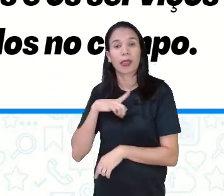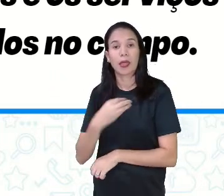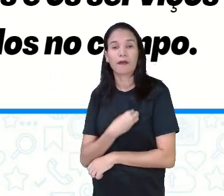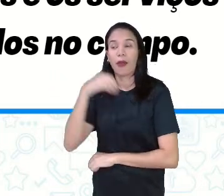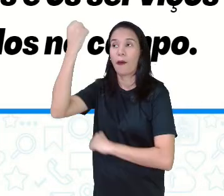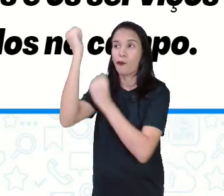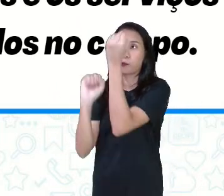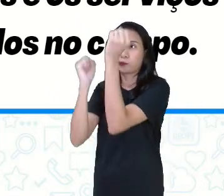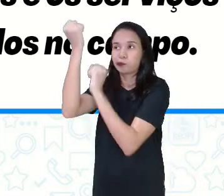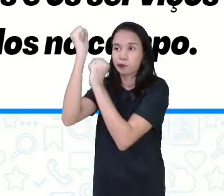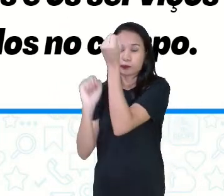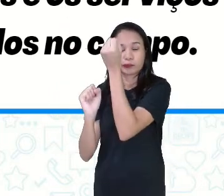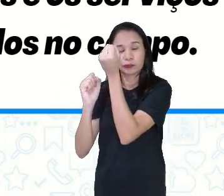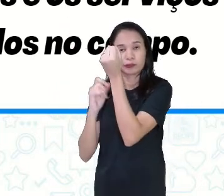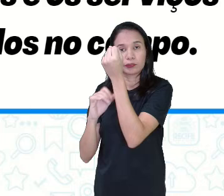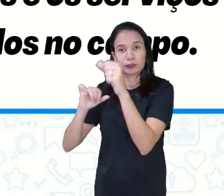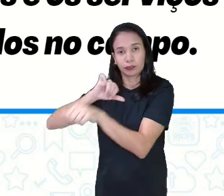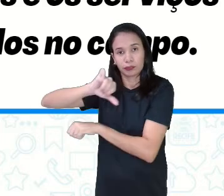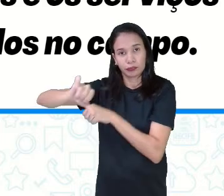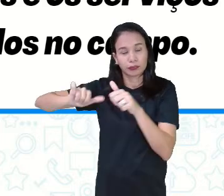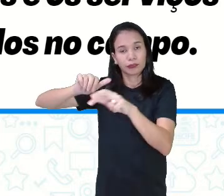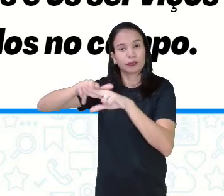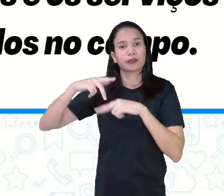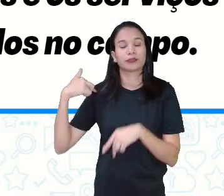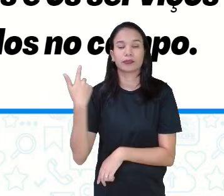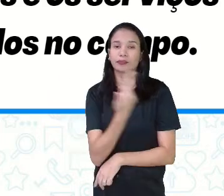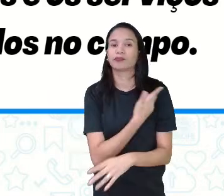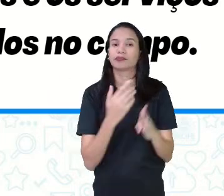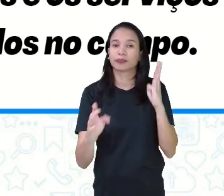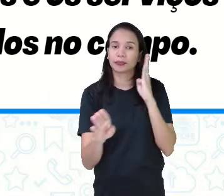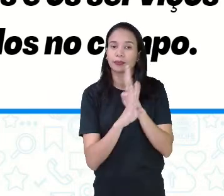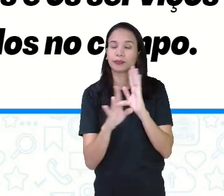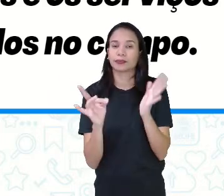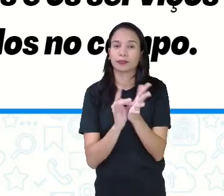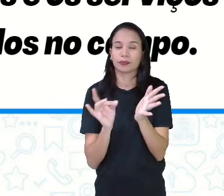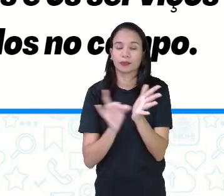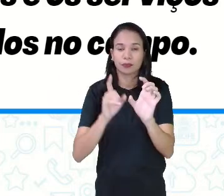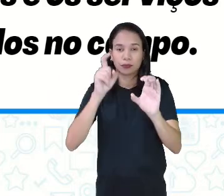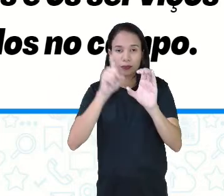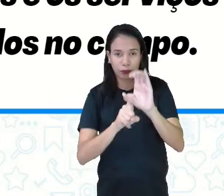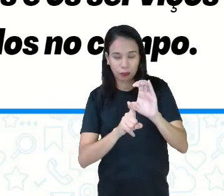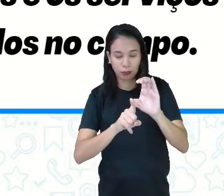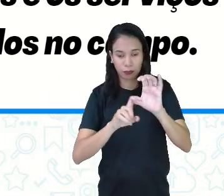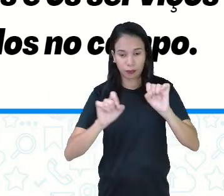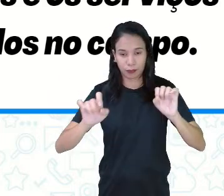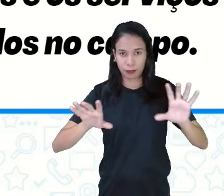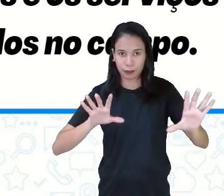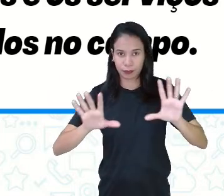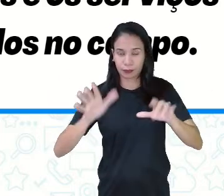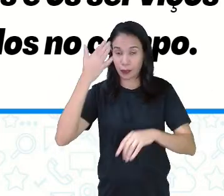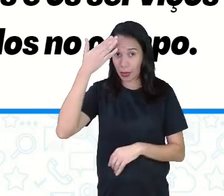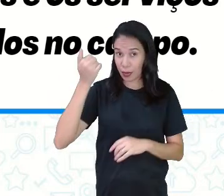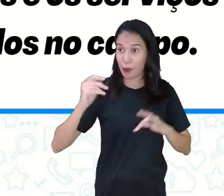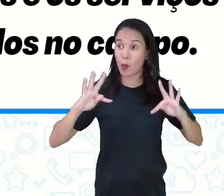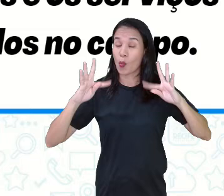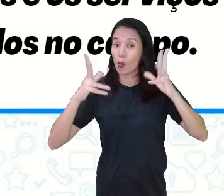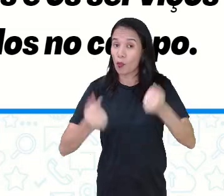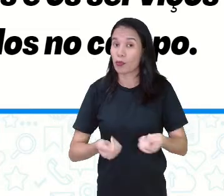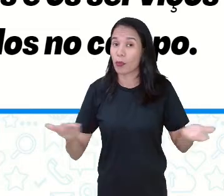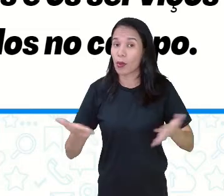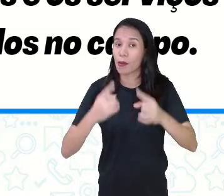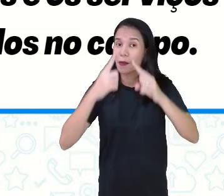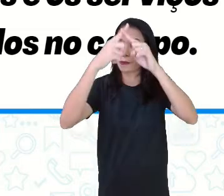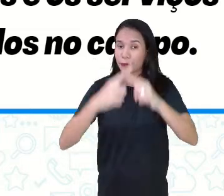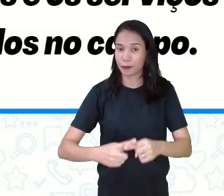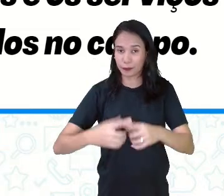faz com que exista essa transformação. E é aí que a gente encontra a interdependência. Sabendo disso tudo, desafio